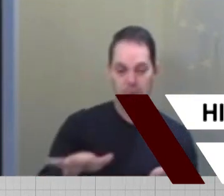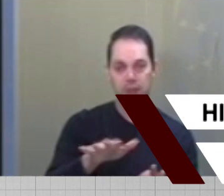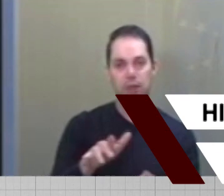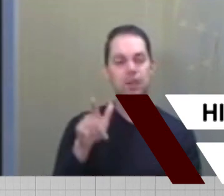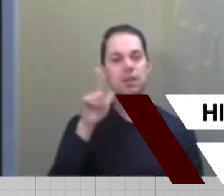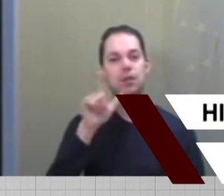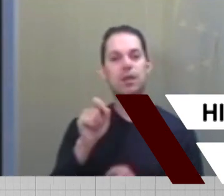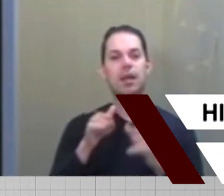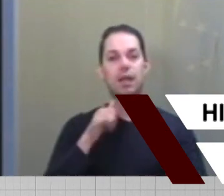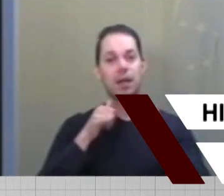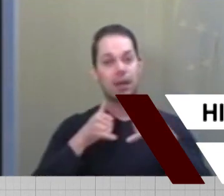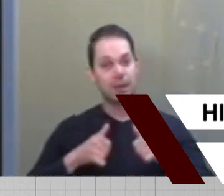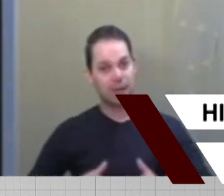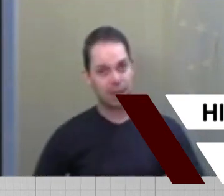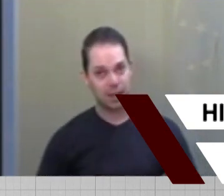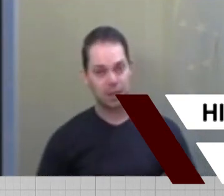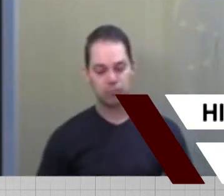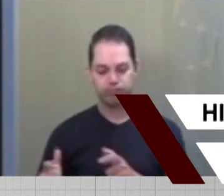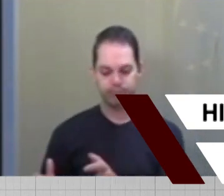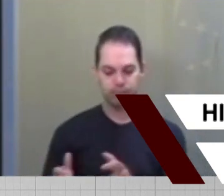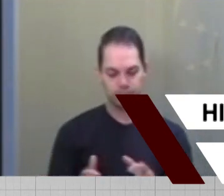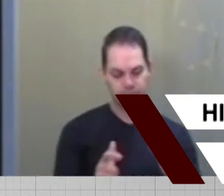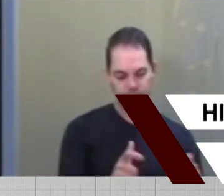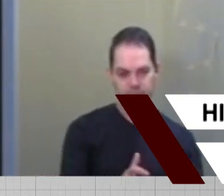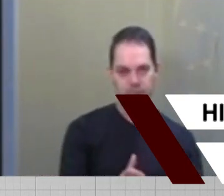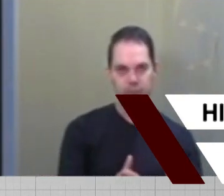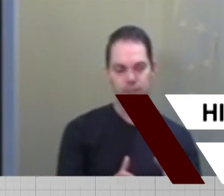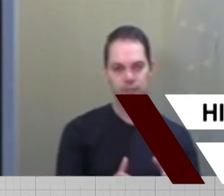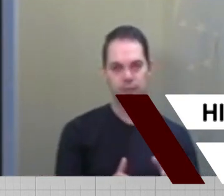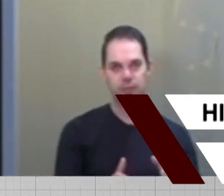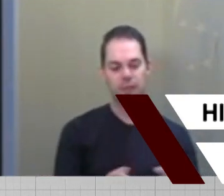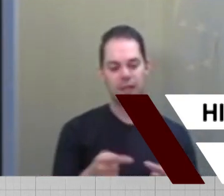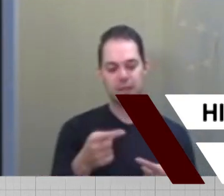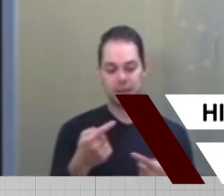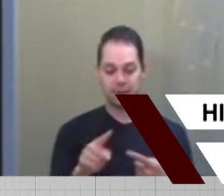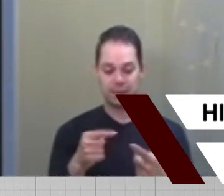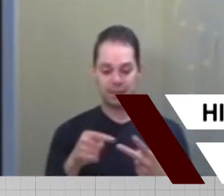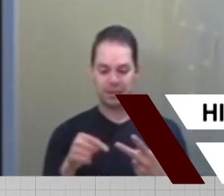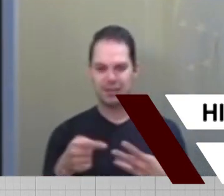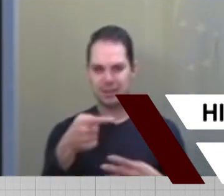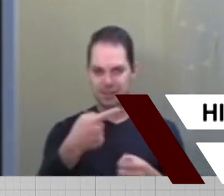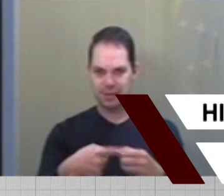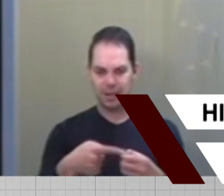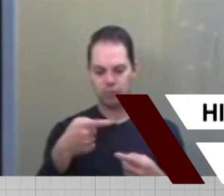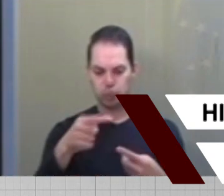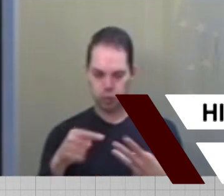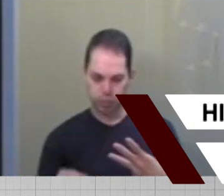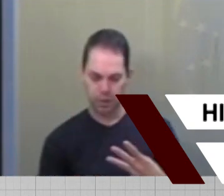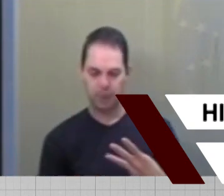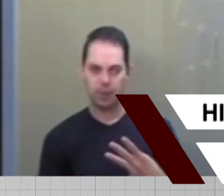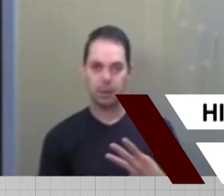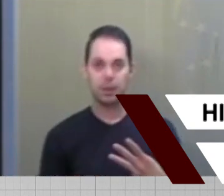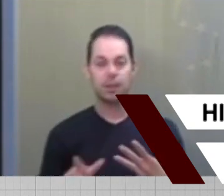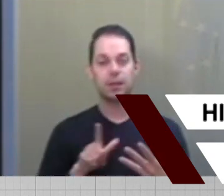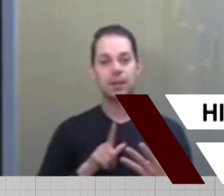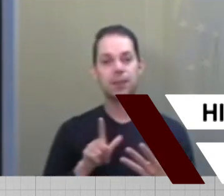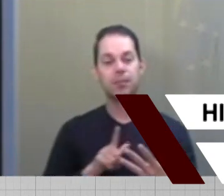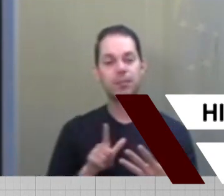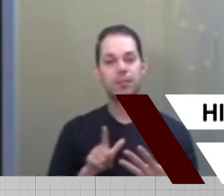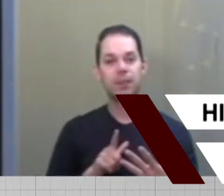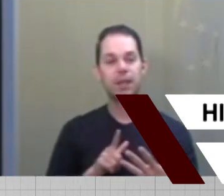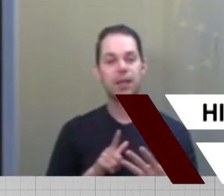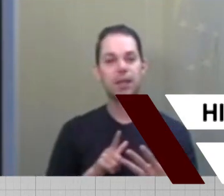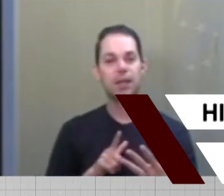a energia nessas três reclusas, em General Câmara, Rio Pardo e Cachoeira, e também teríamos